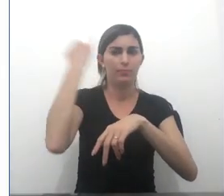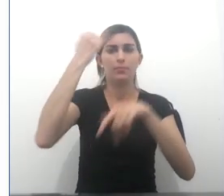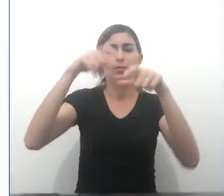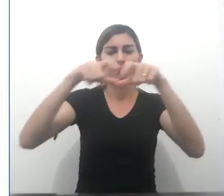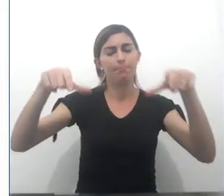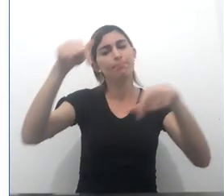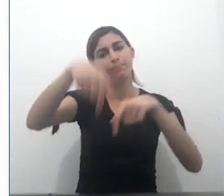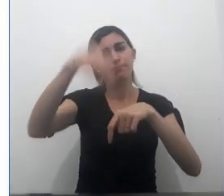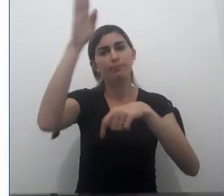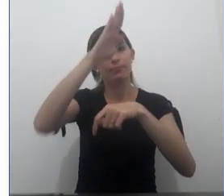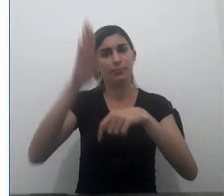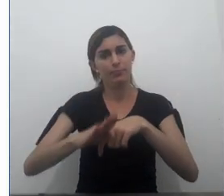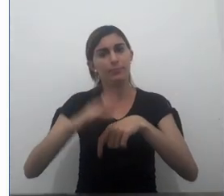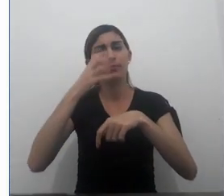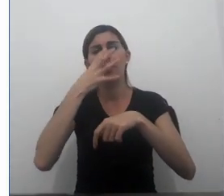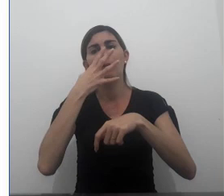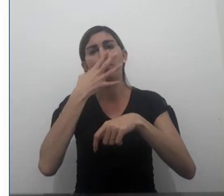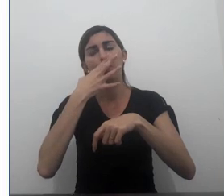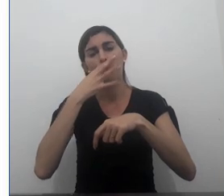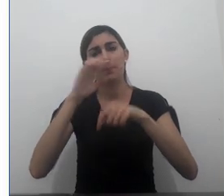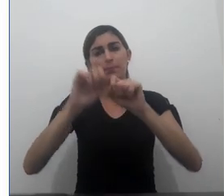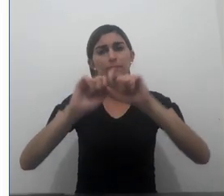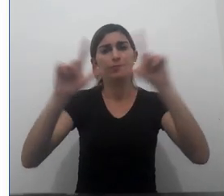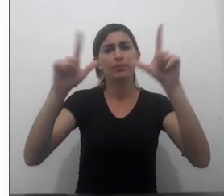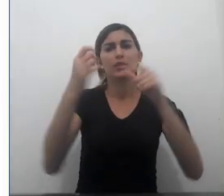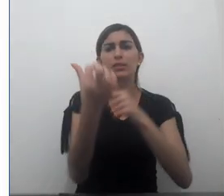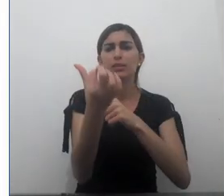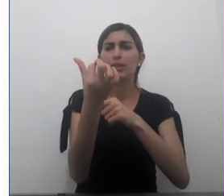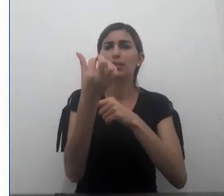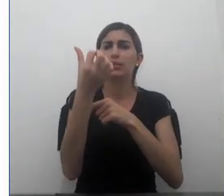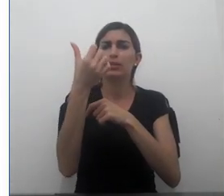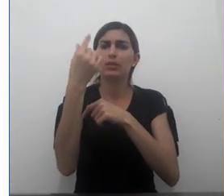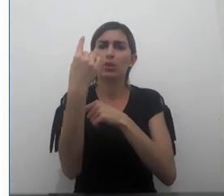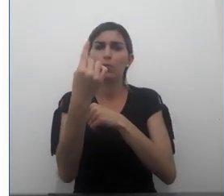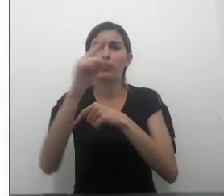importância no território brasileiro. A gente está observando na tela que